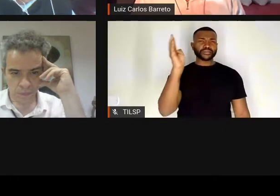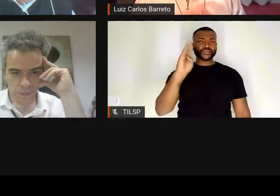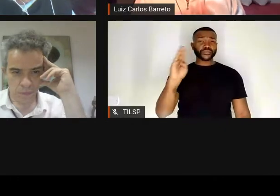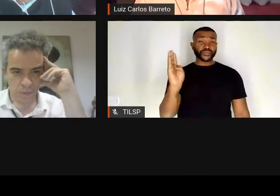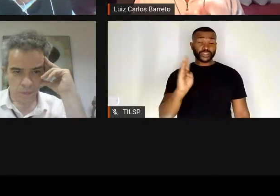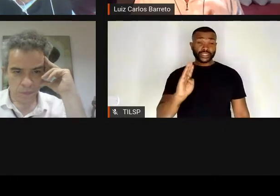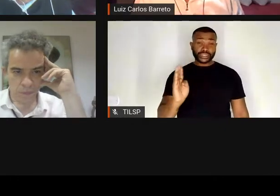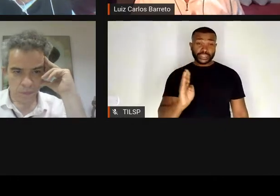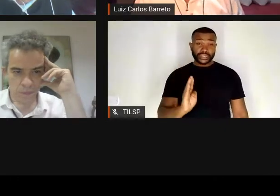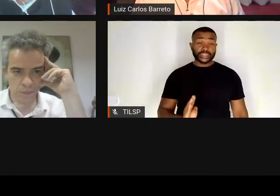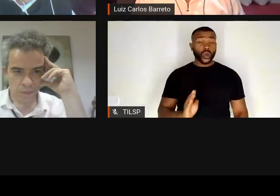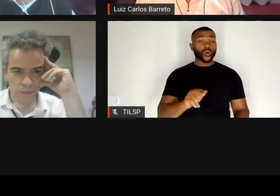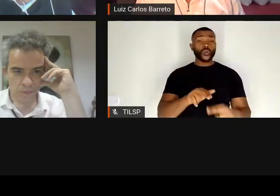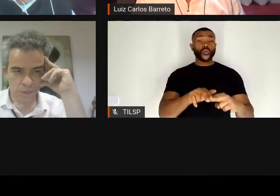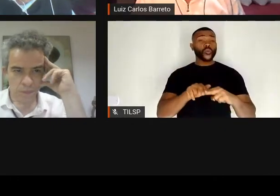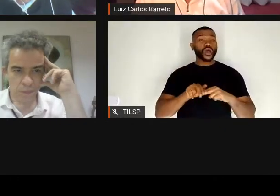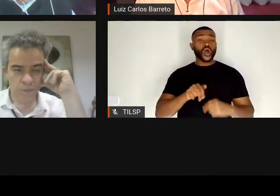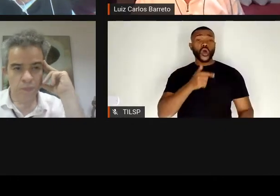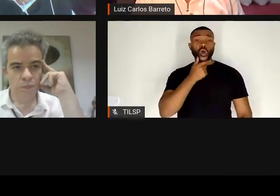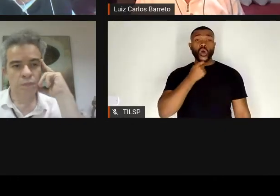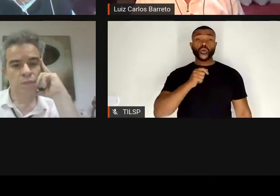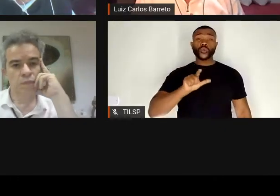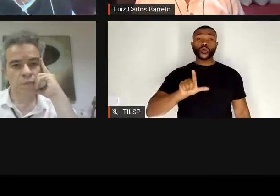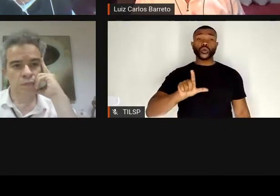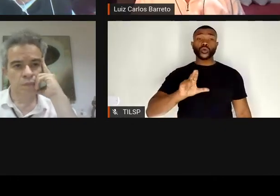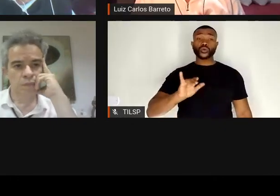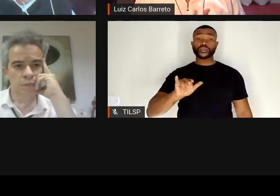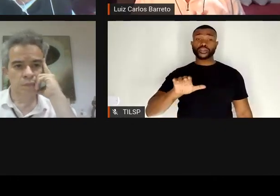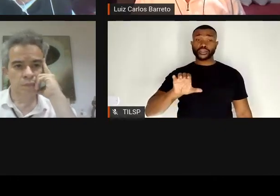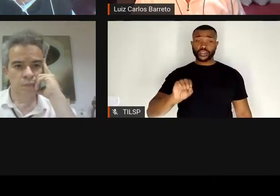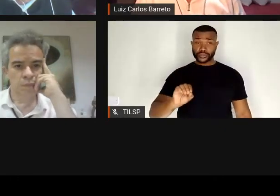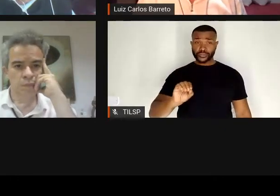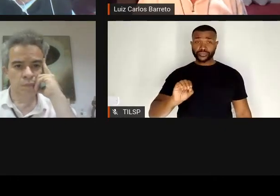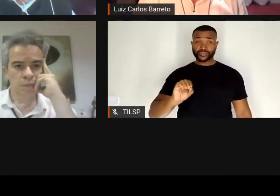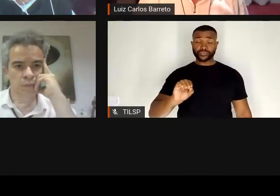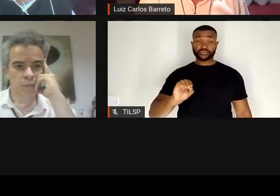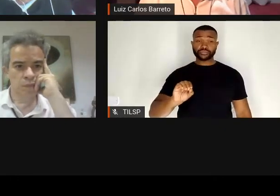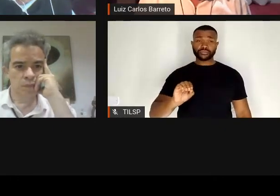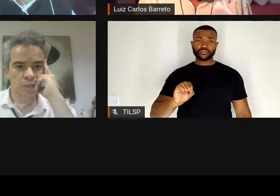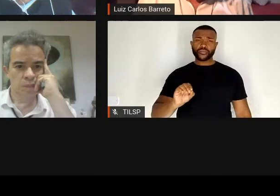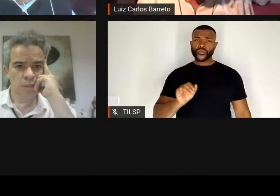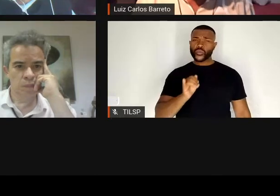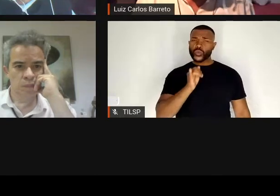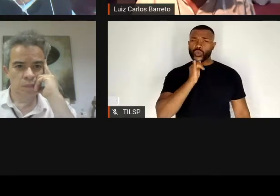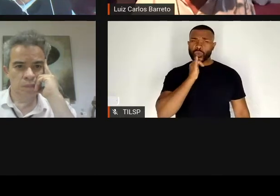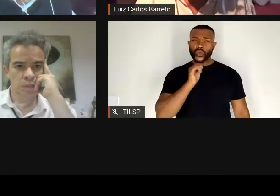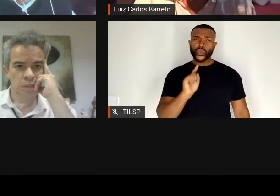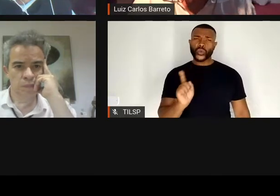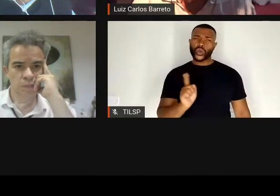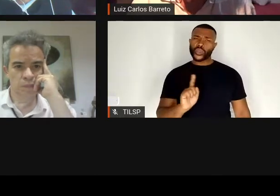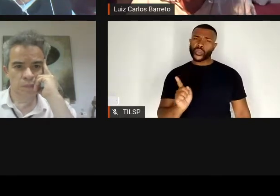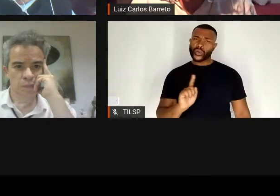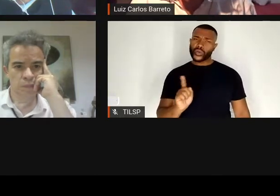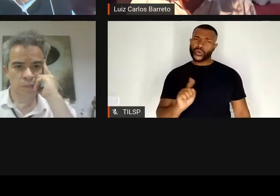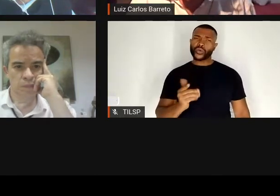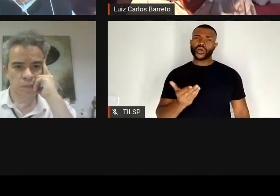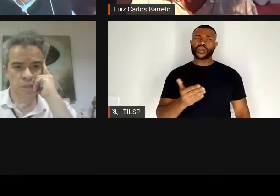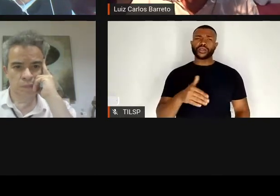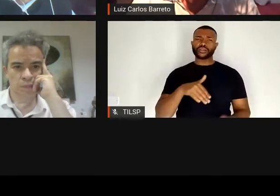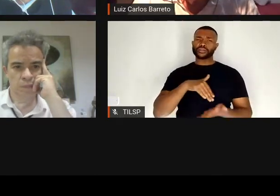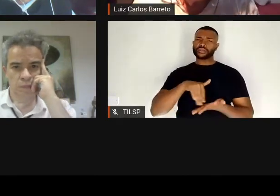deve tudo isso ao Luciano Carneiro. Né? E não é à toa, o secretário.